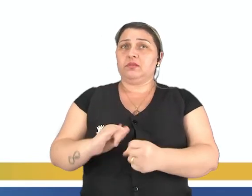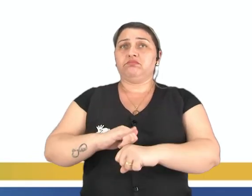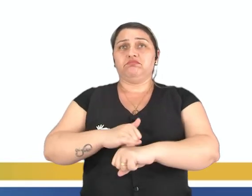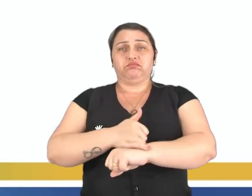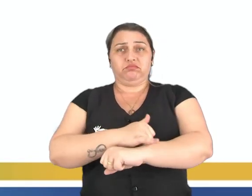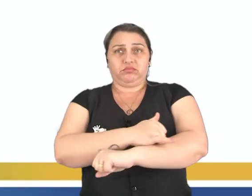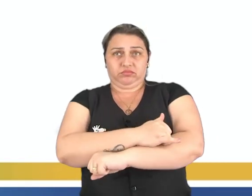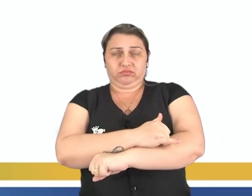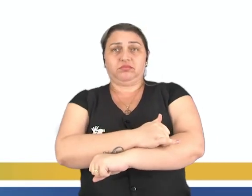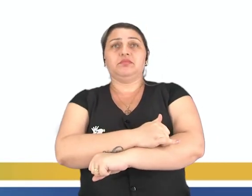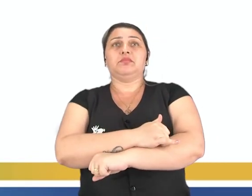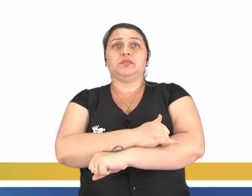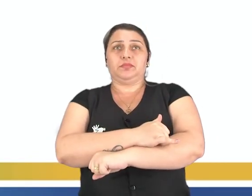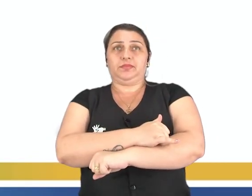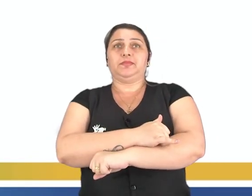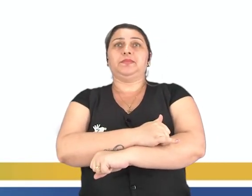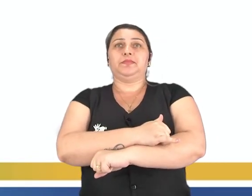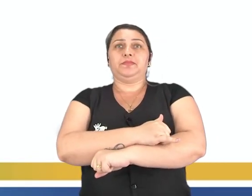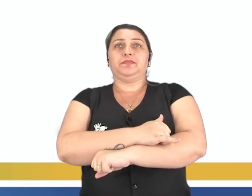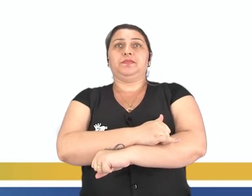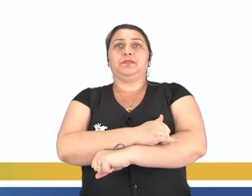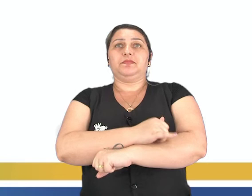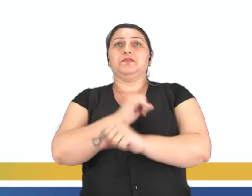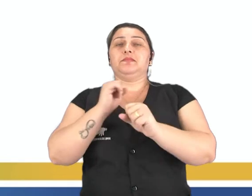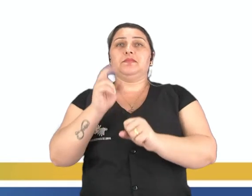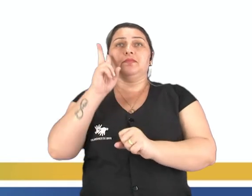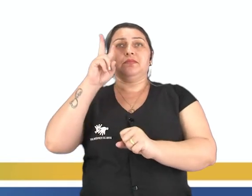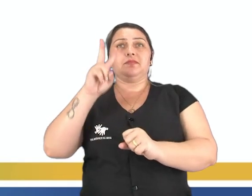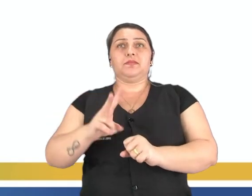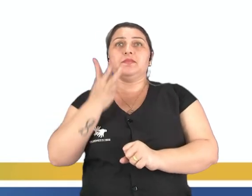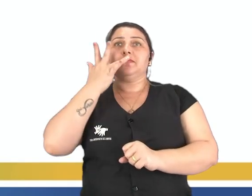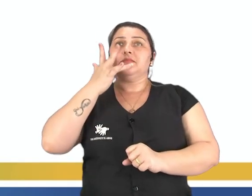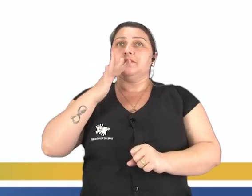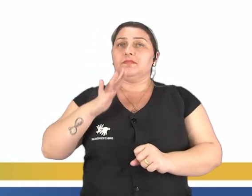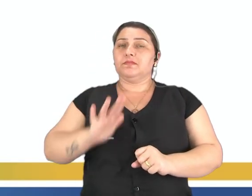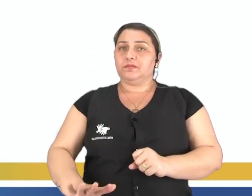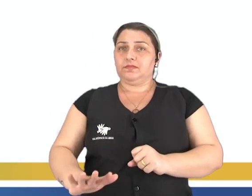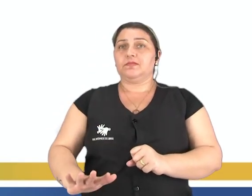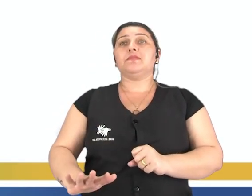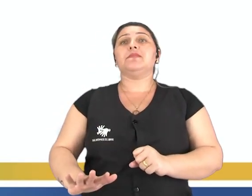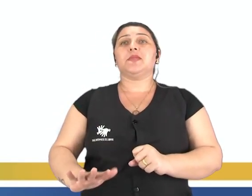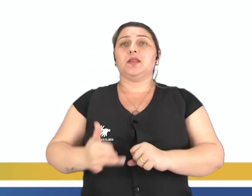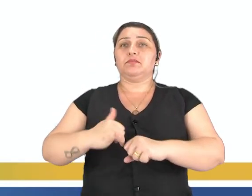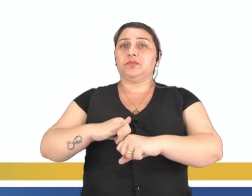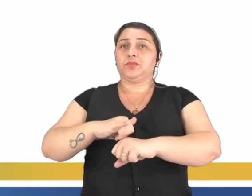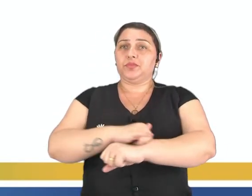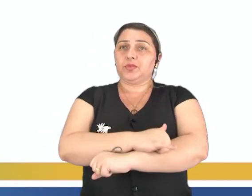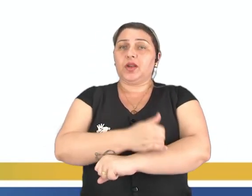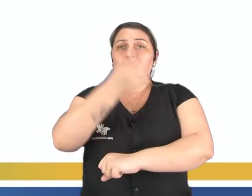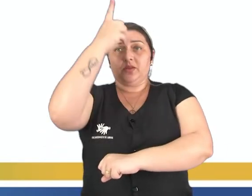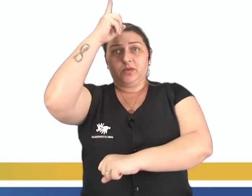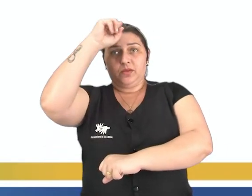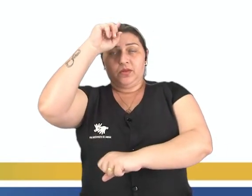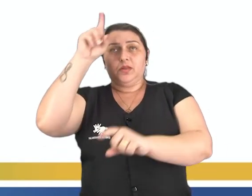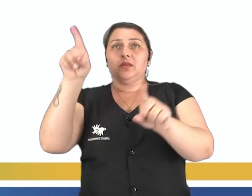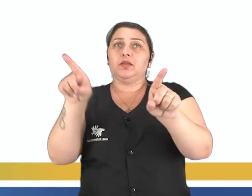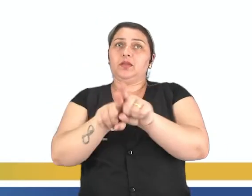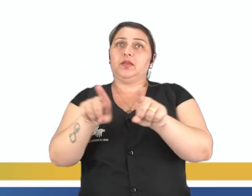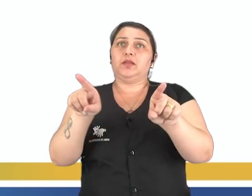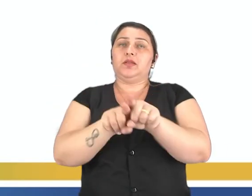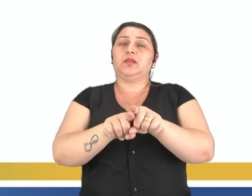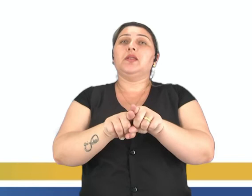um dos causadores da lordose, né? Como a gente pode ver, uma criança em sobrepeso, um adulto sobrepeso, ela